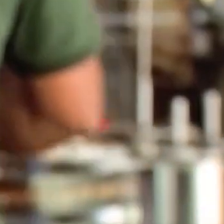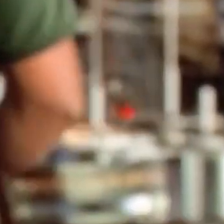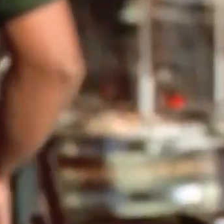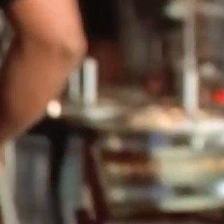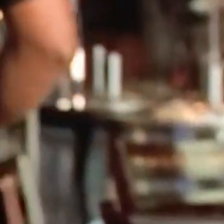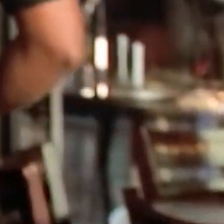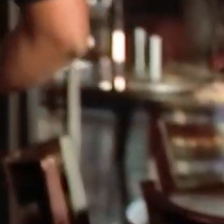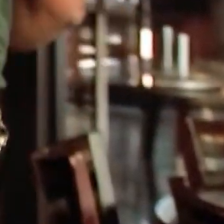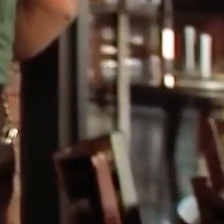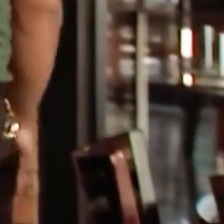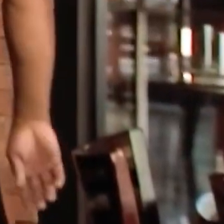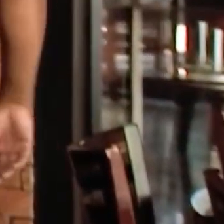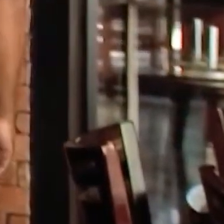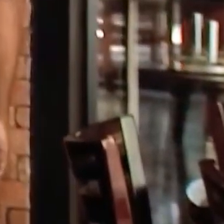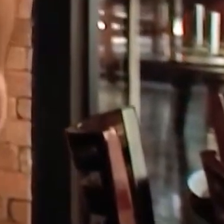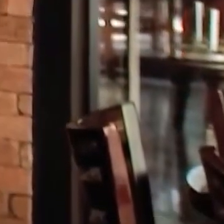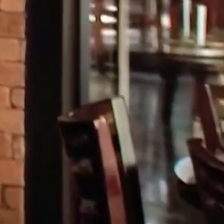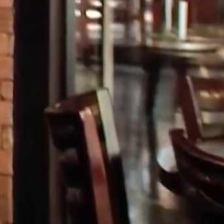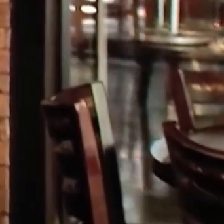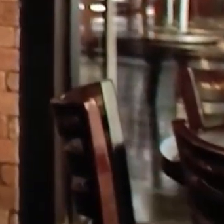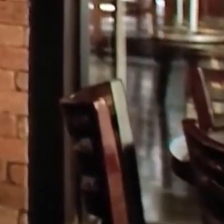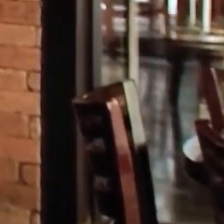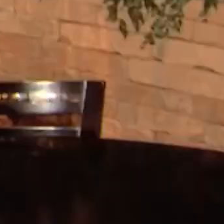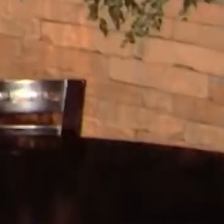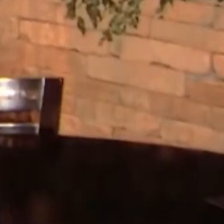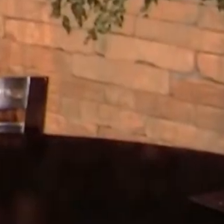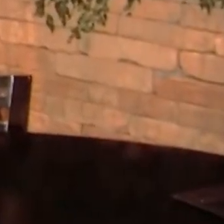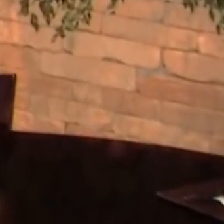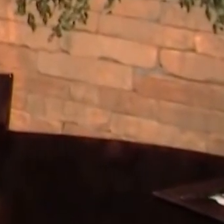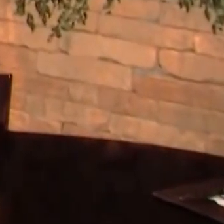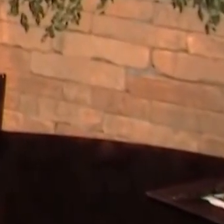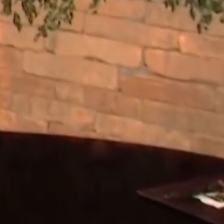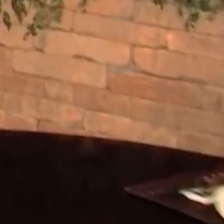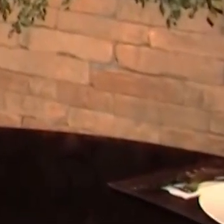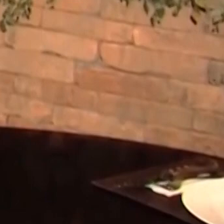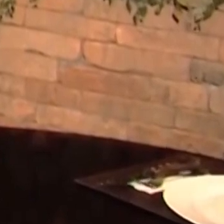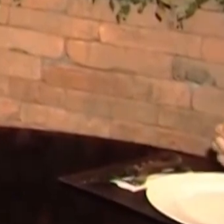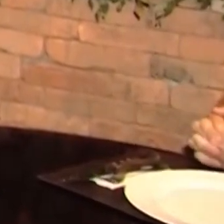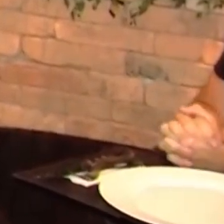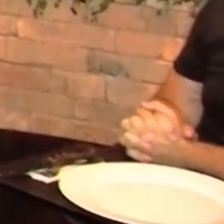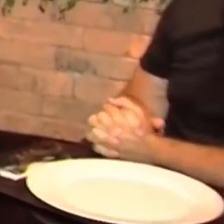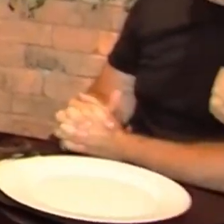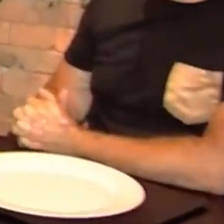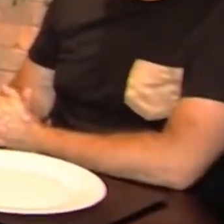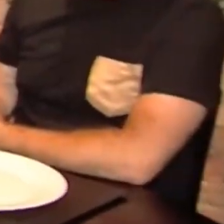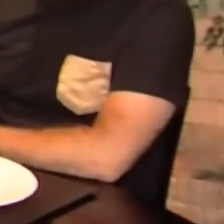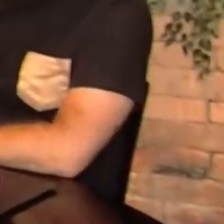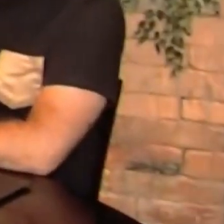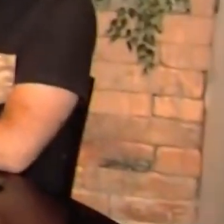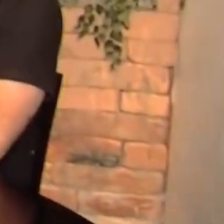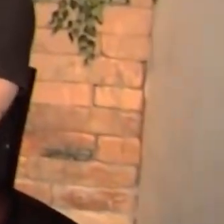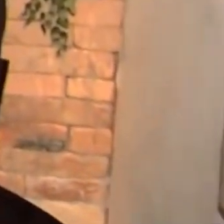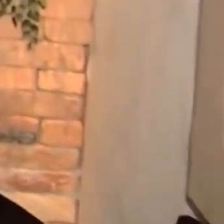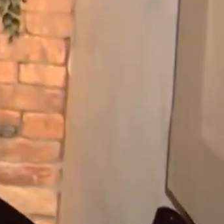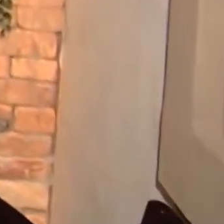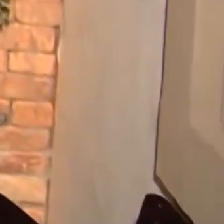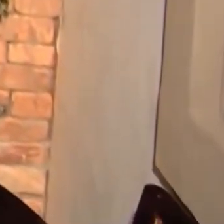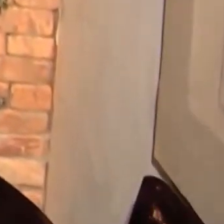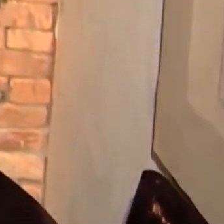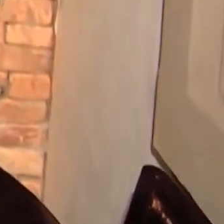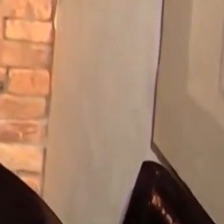loja, o consumidor não tem esse direito de se arrepender, porque ele foi até a loja, verificou o produto